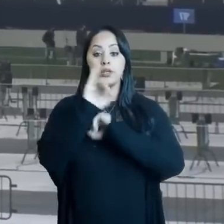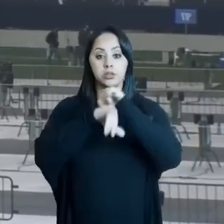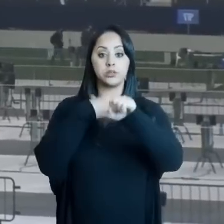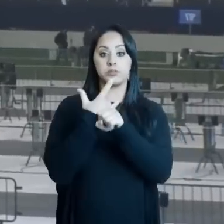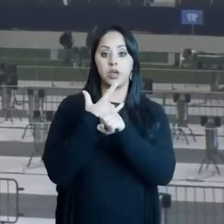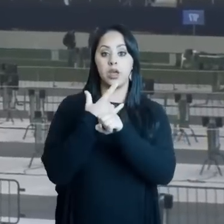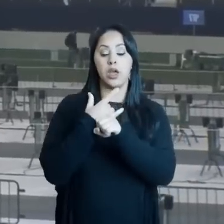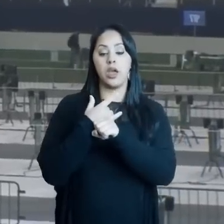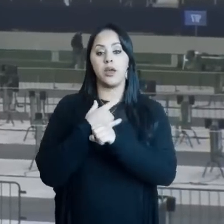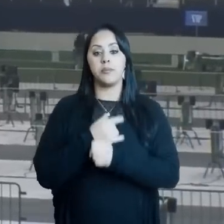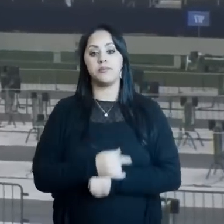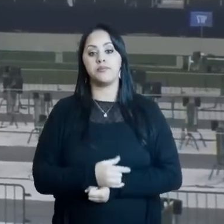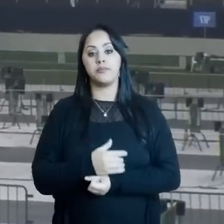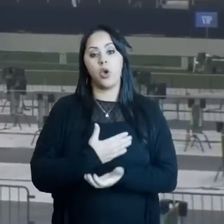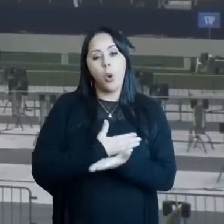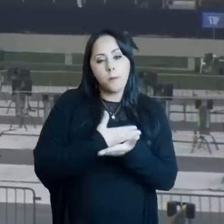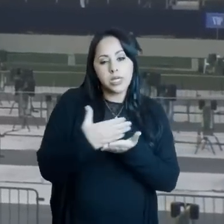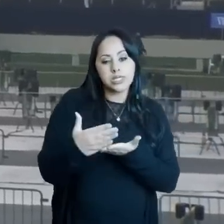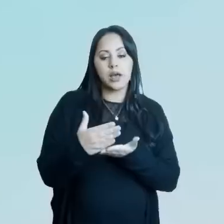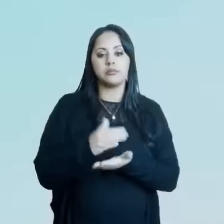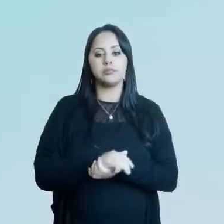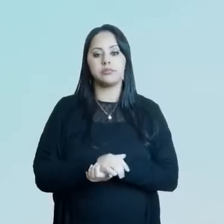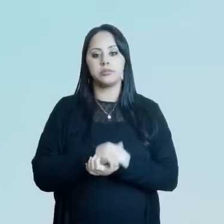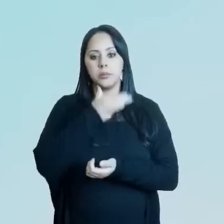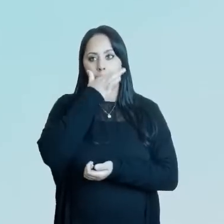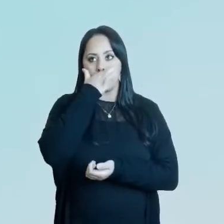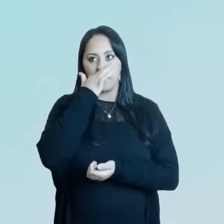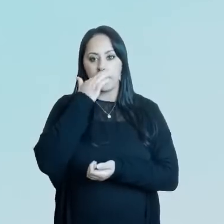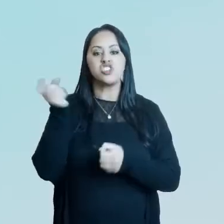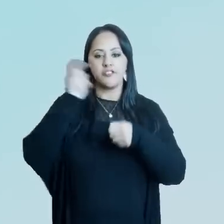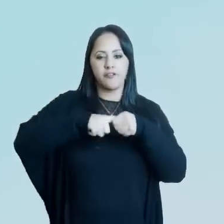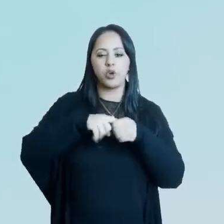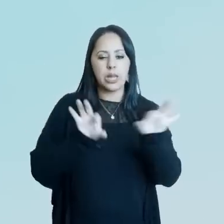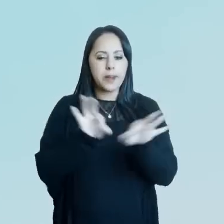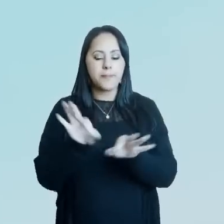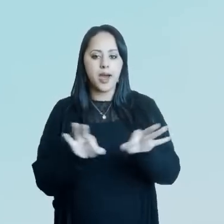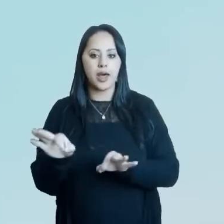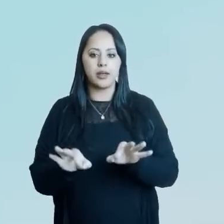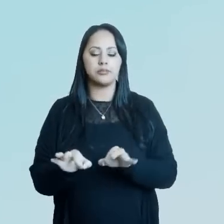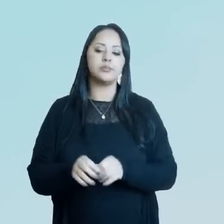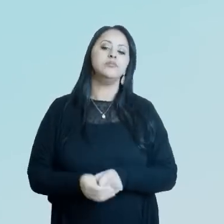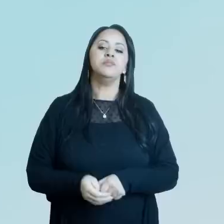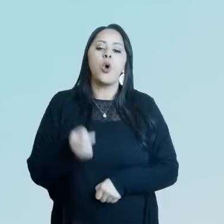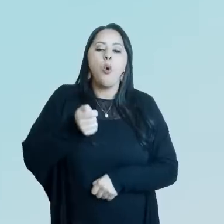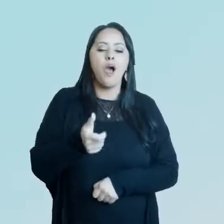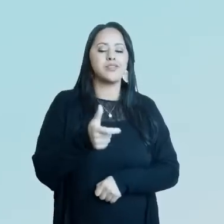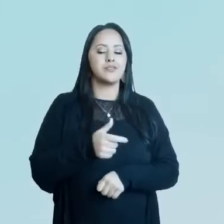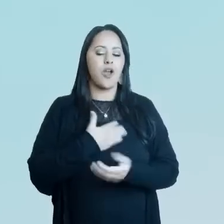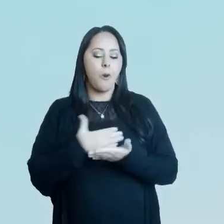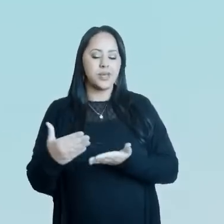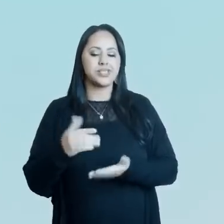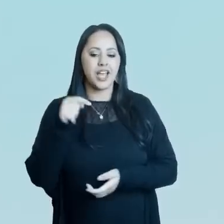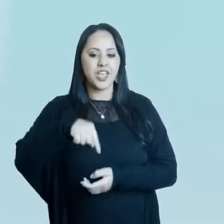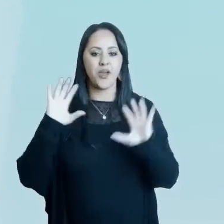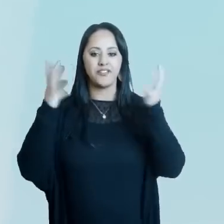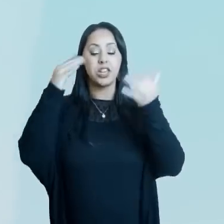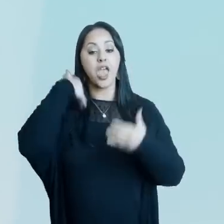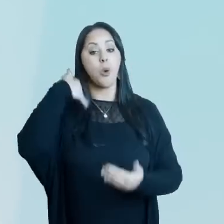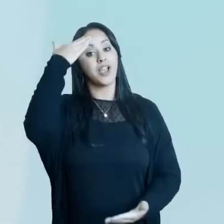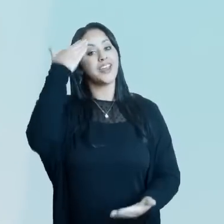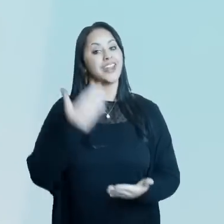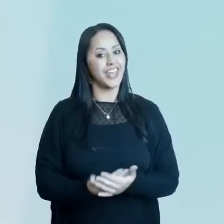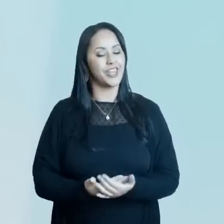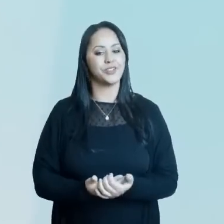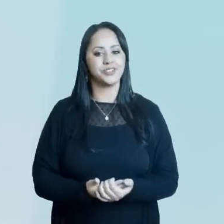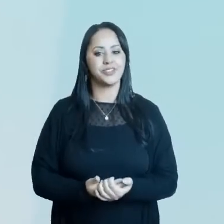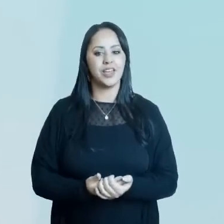aqui, daqui a pouquinho começa, e agora já vamos para as preparações, daqui a pouquinho começa o evento, e